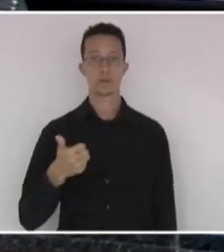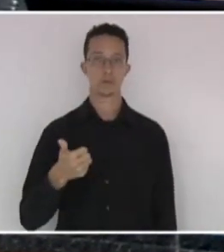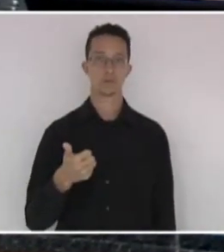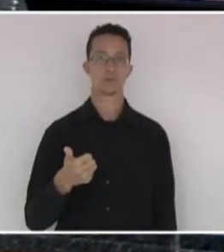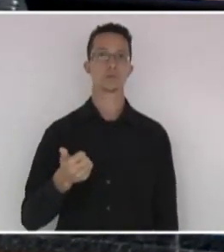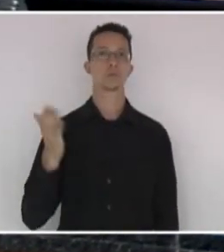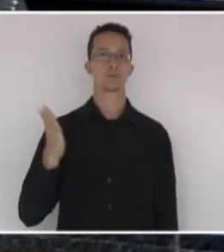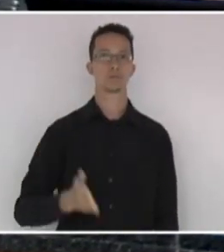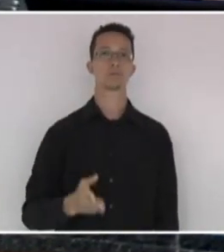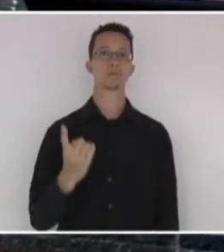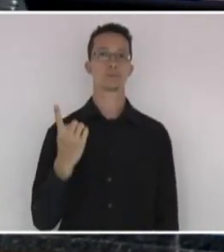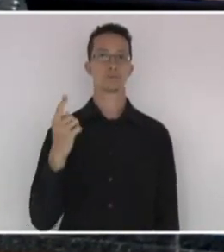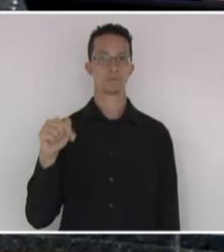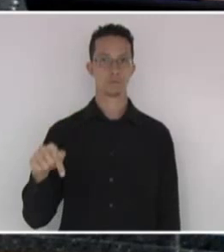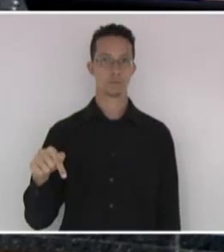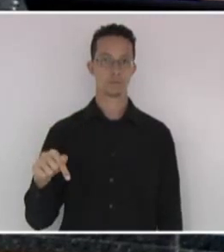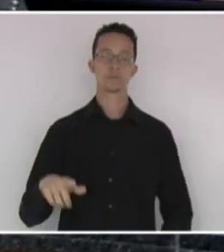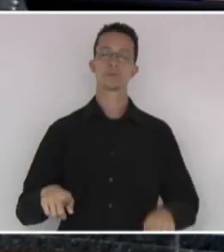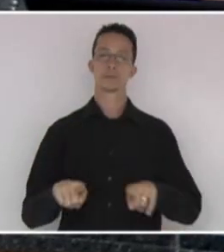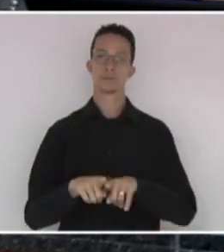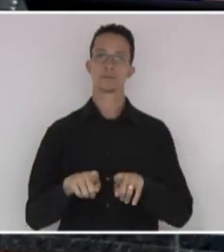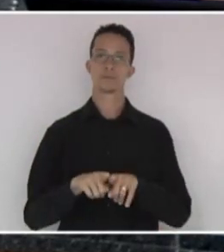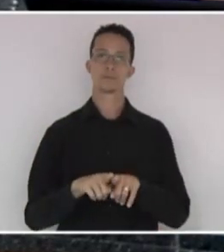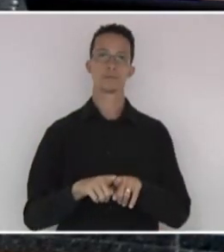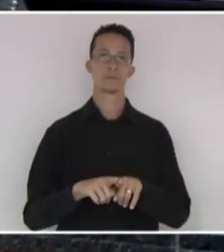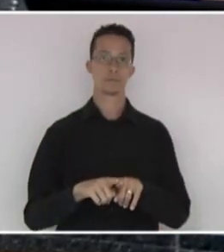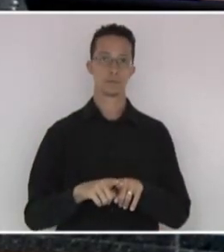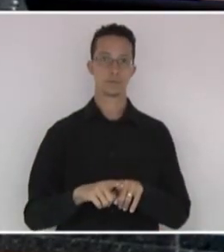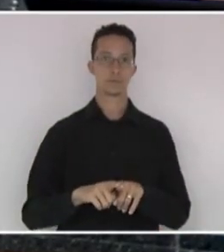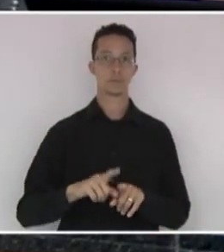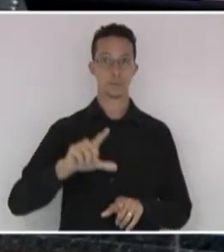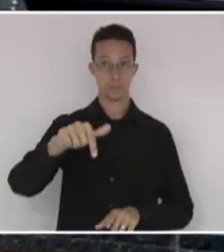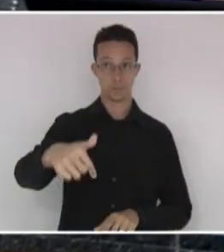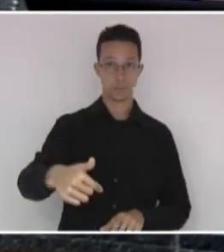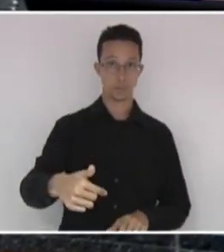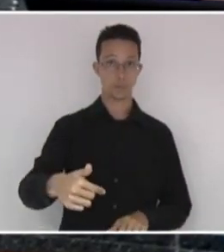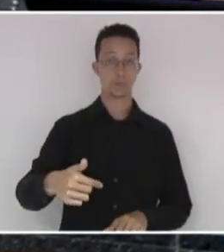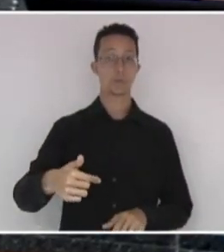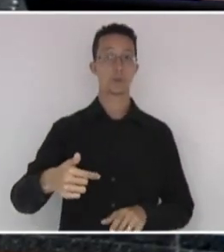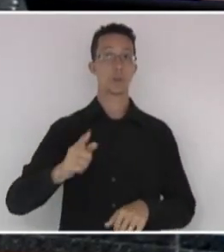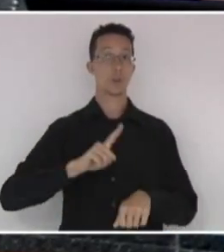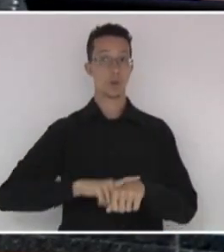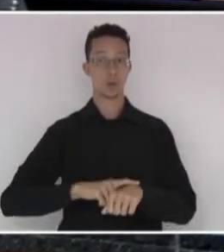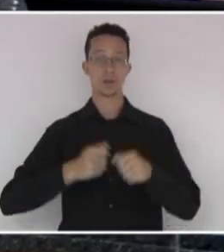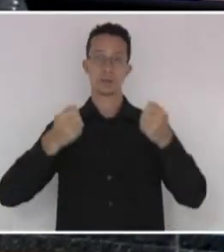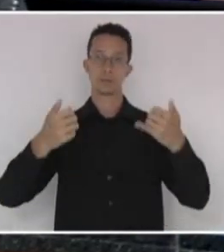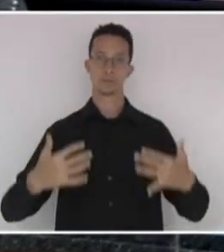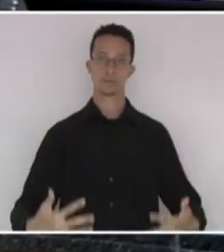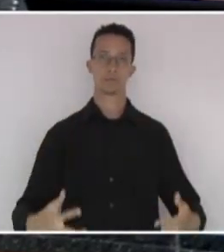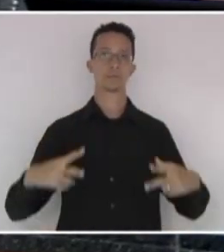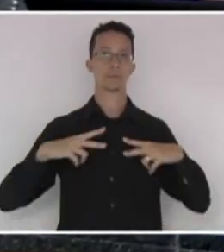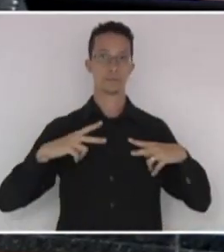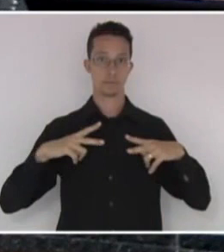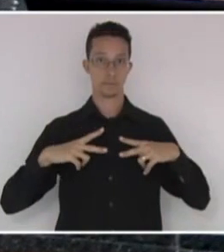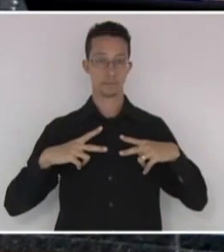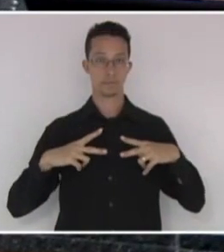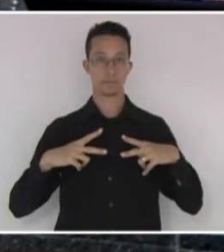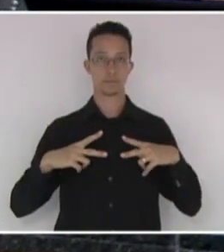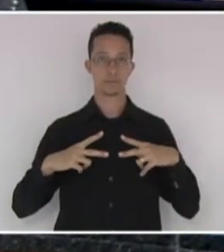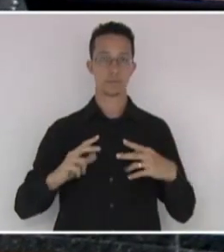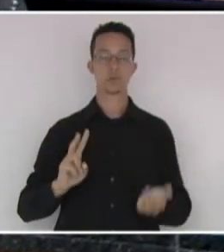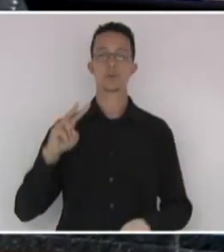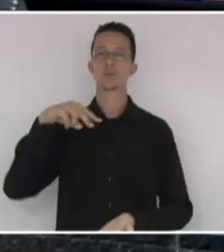e 21/2017 e também, logo em seguida, foi chamado explicações pessoais que fizeram uso